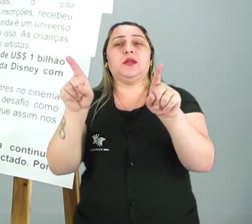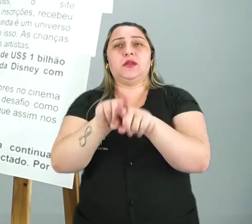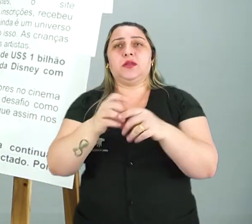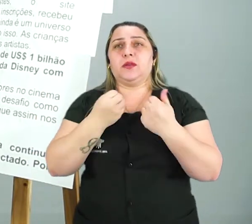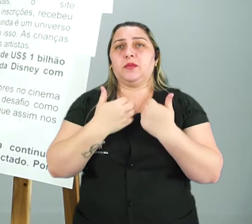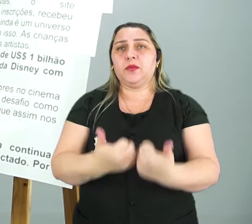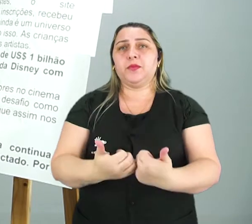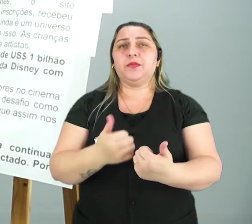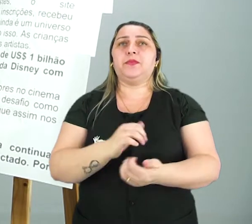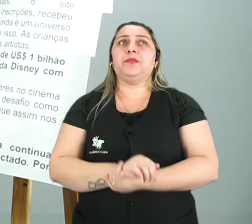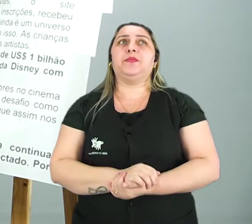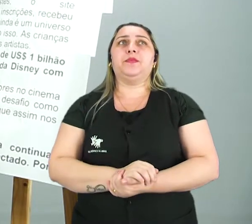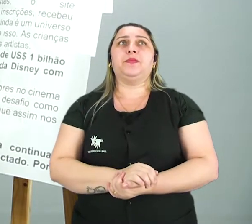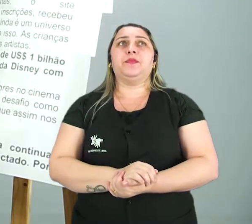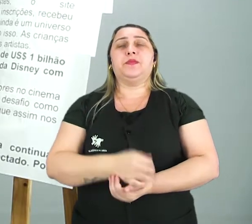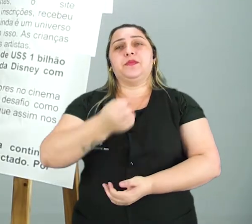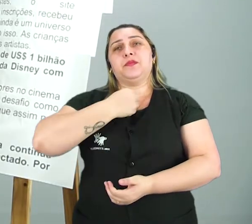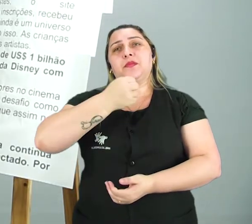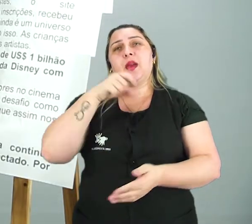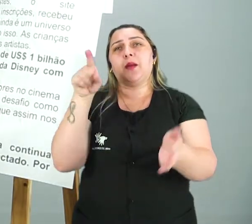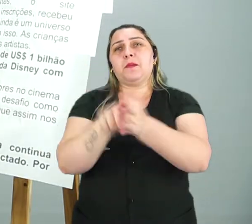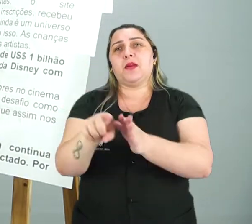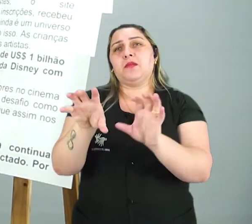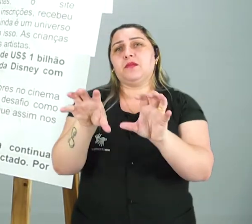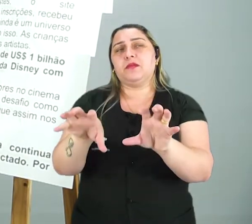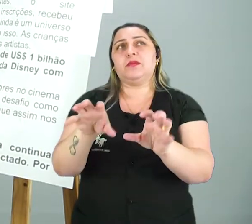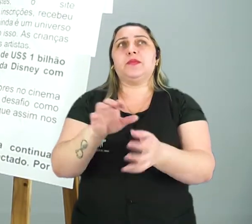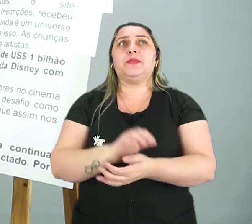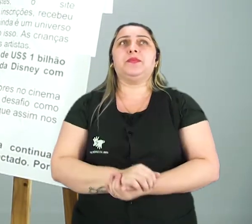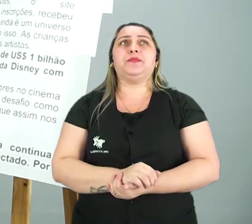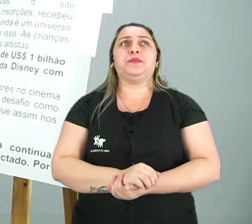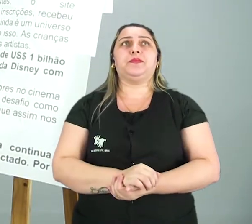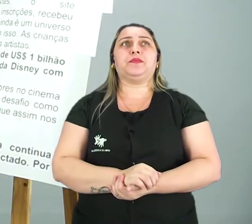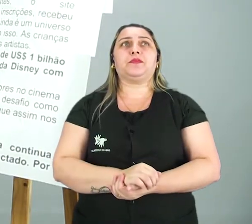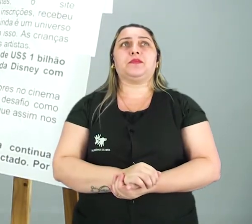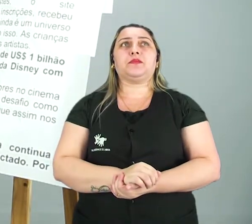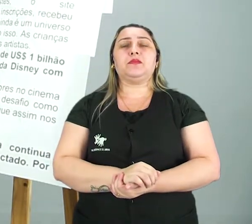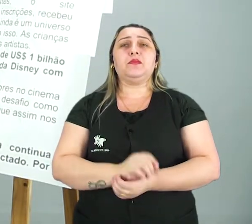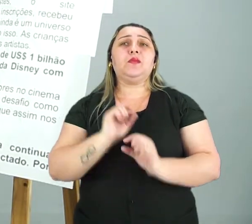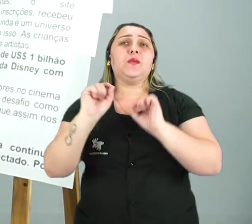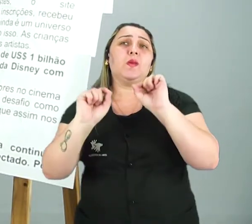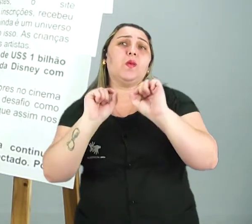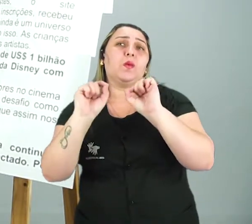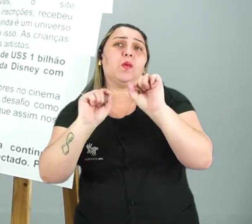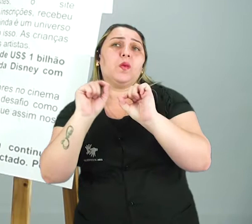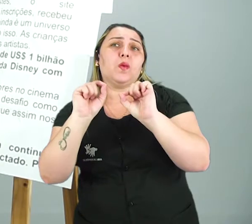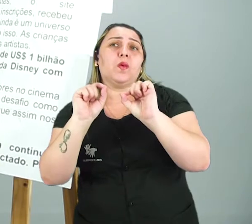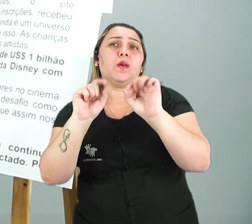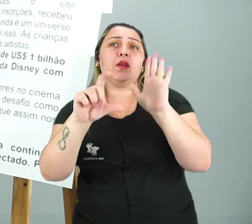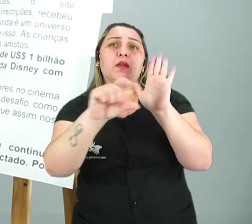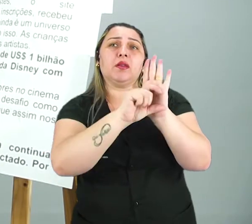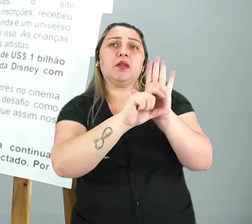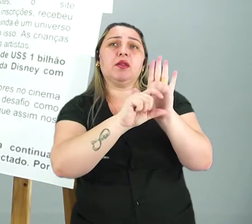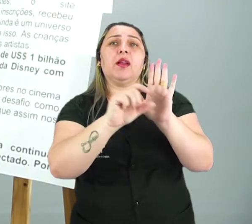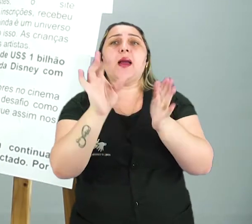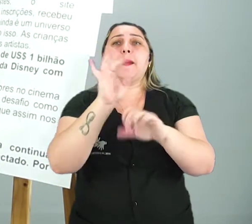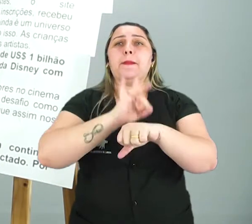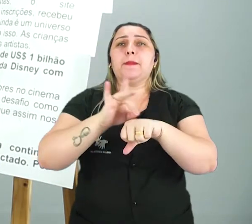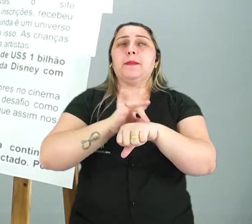bom? Nessa entrevista foi perguntado o seguinte, preste atenção, o que está em destaque aqui em